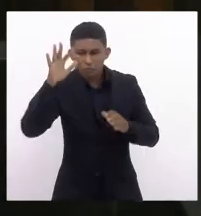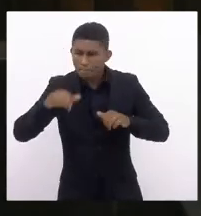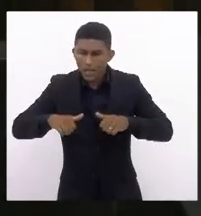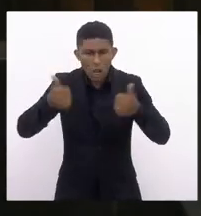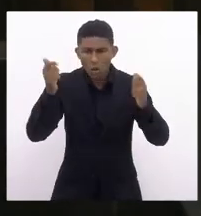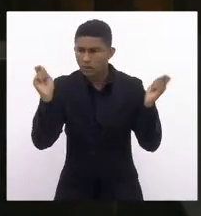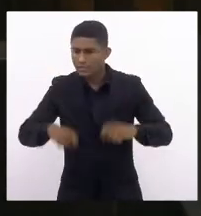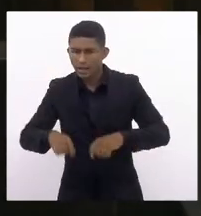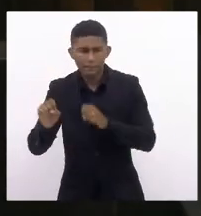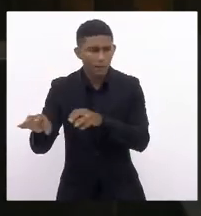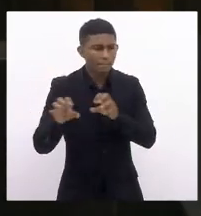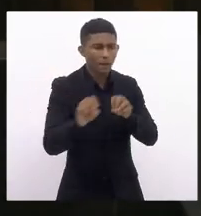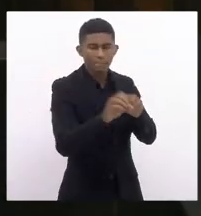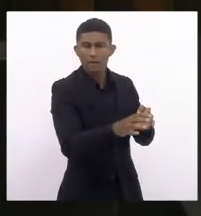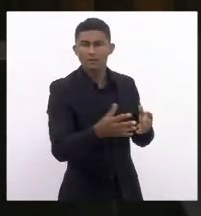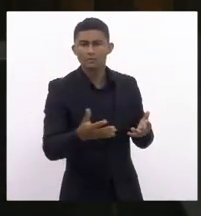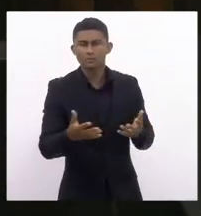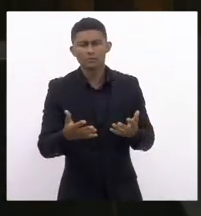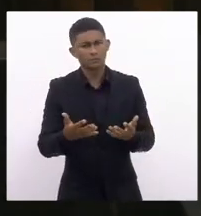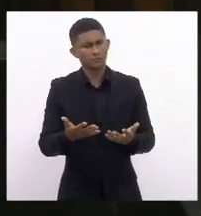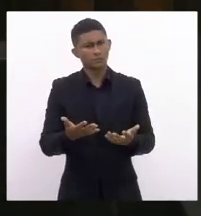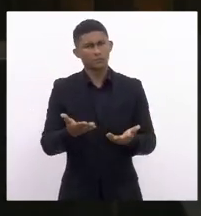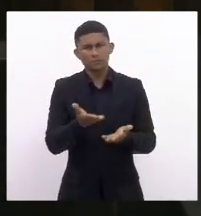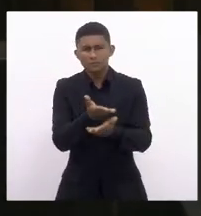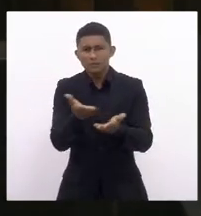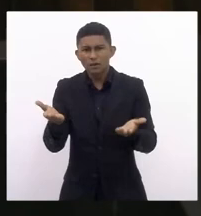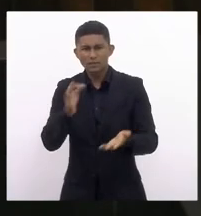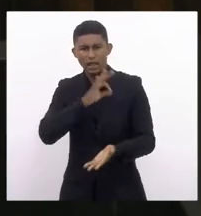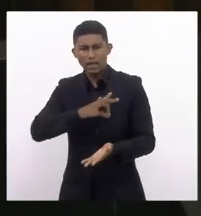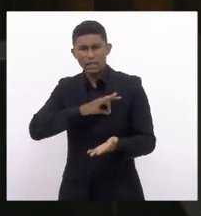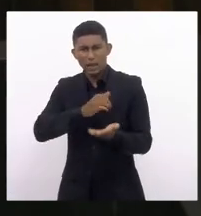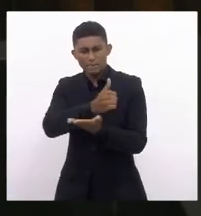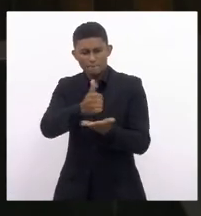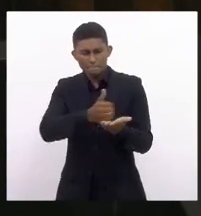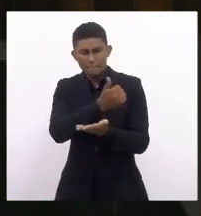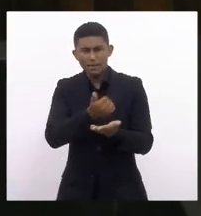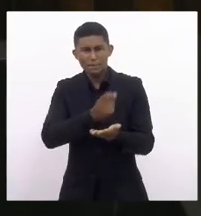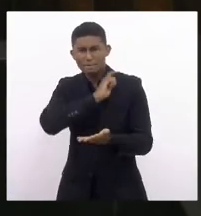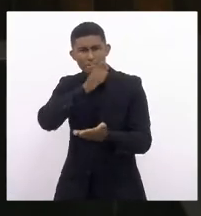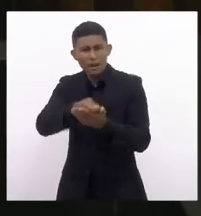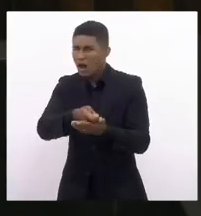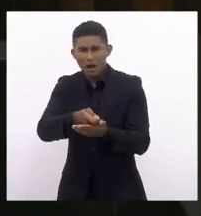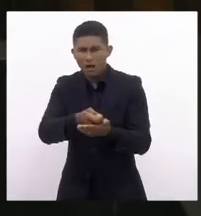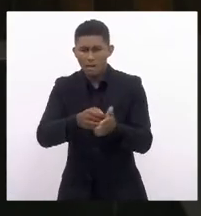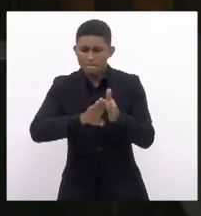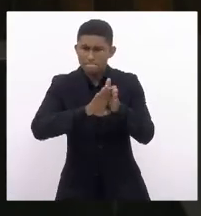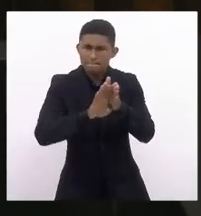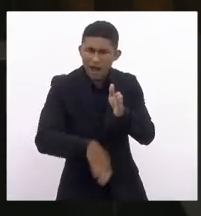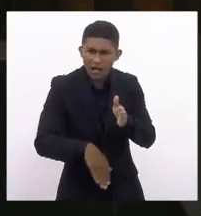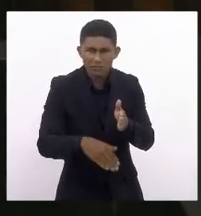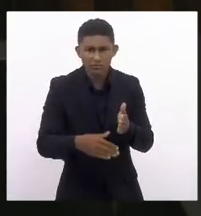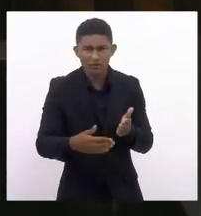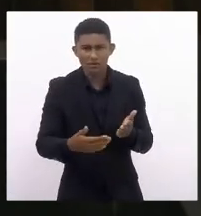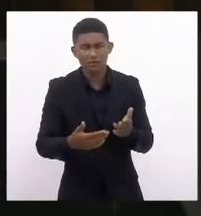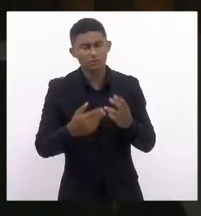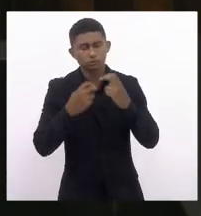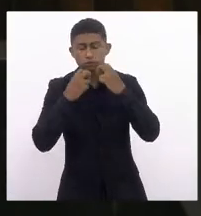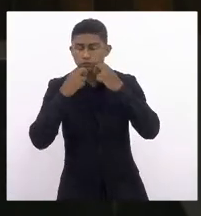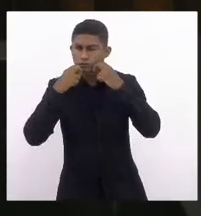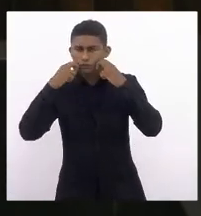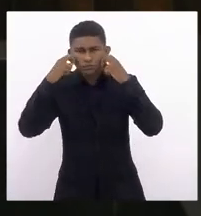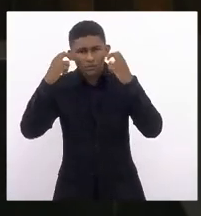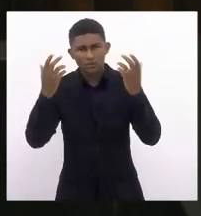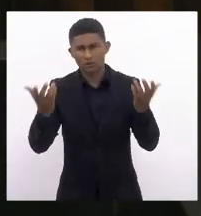Estado. Não pagar o piso do magistério é uma vergonha. Ano passado a gente